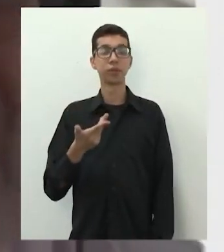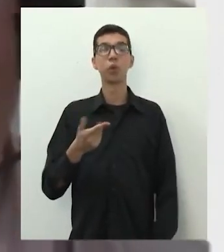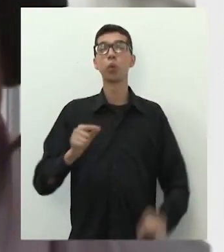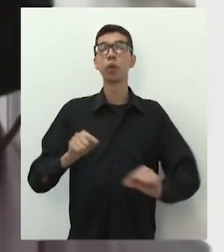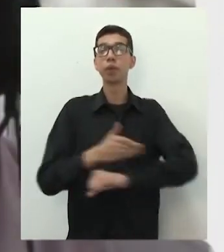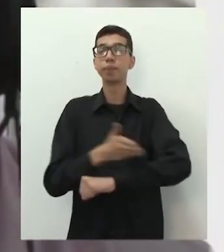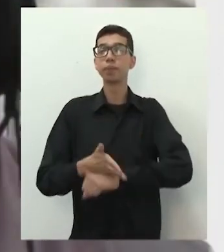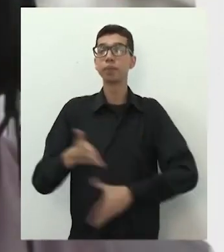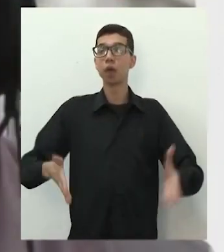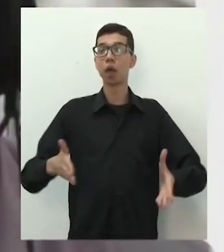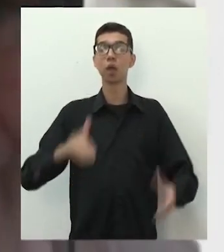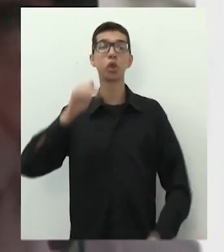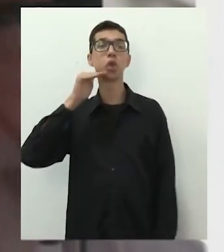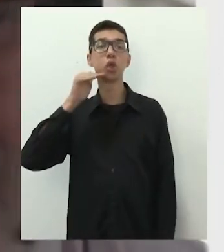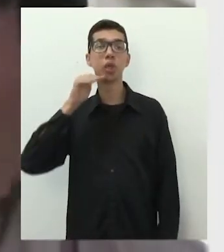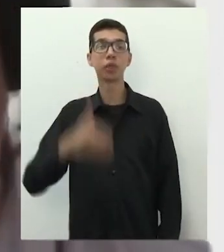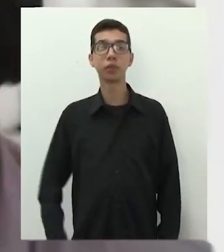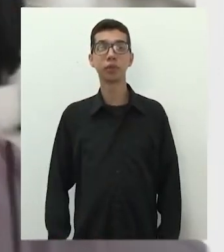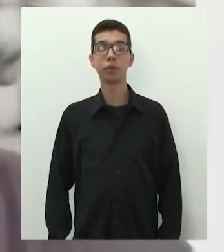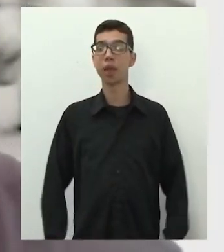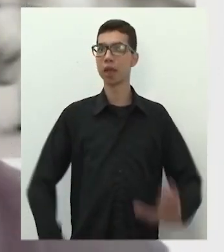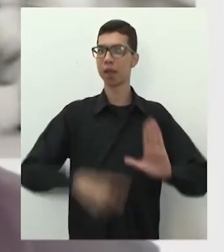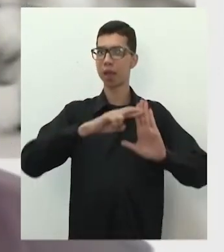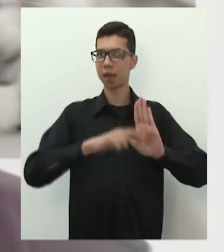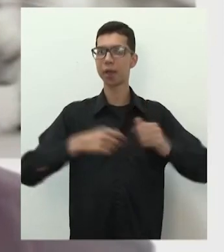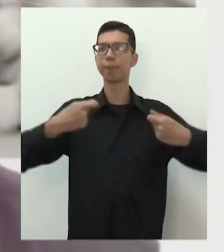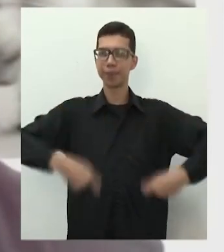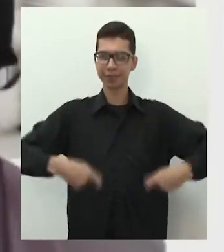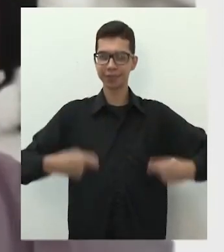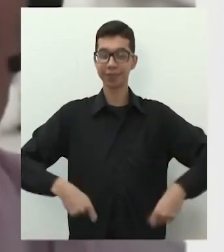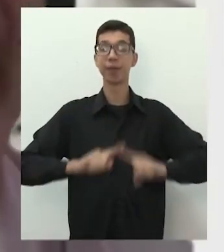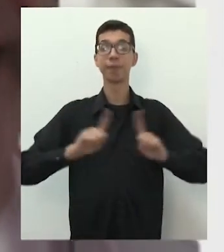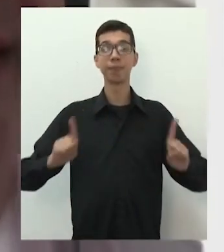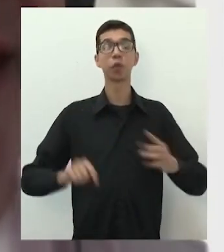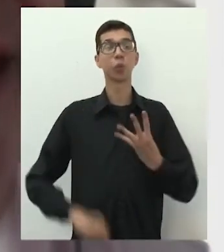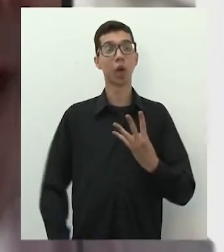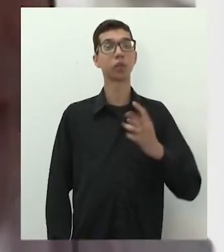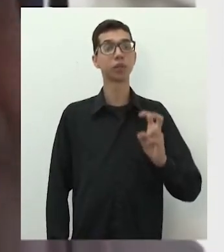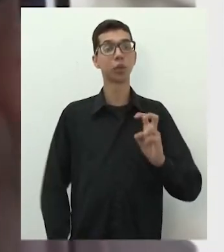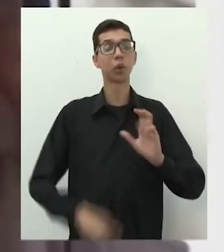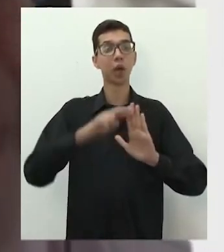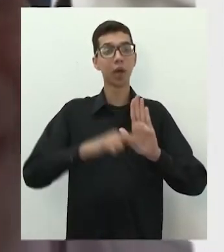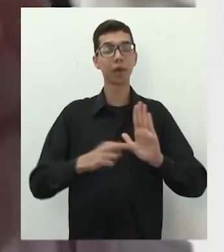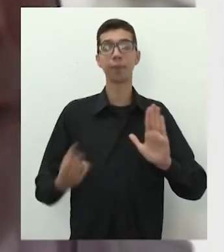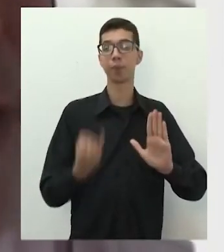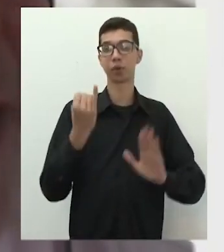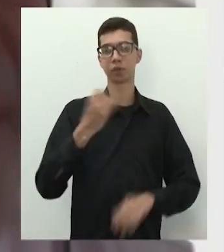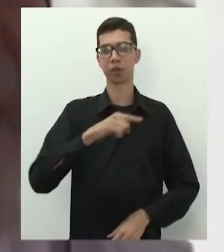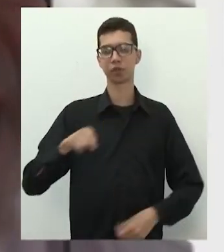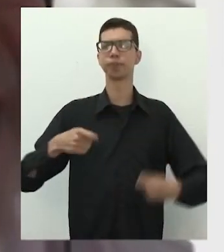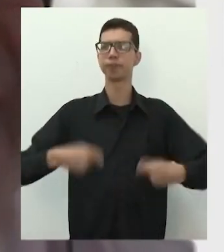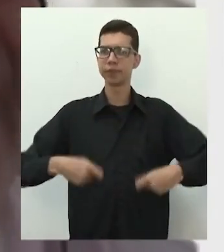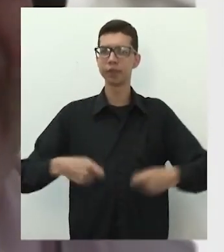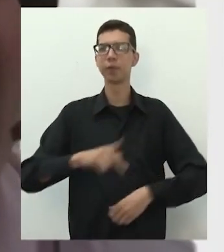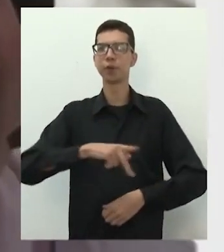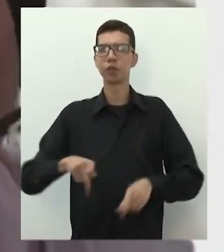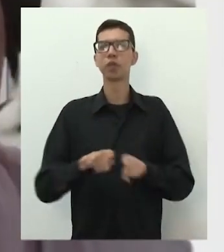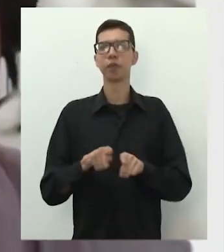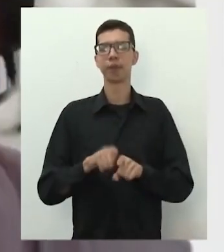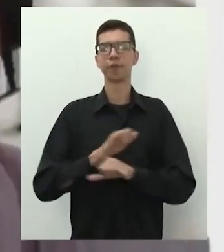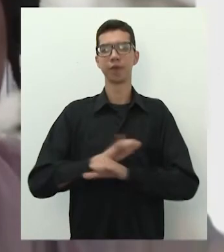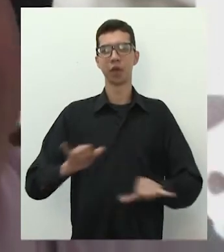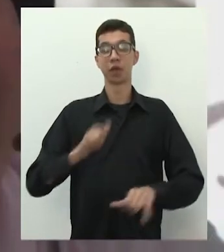só trabalho, só estudo, só publico, só me interesso por 10 a 25 anos. Então, criança, realmente, você está certa,